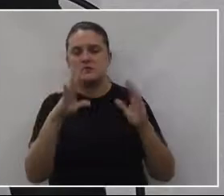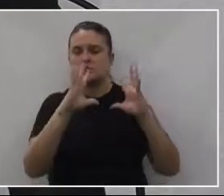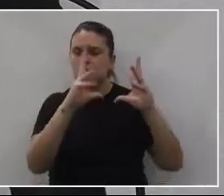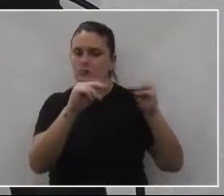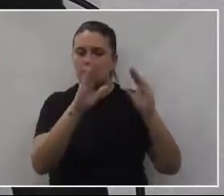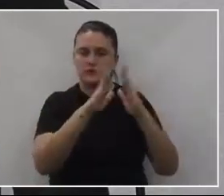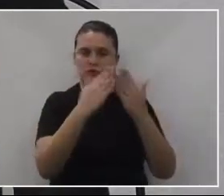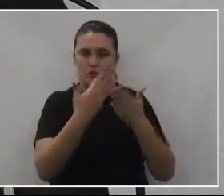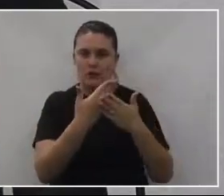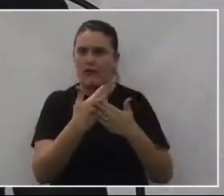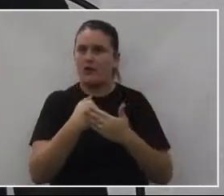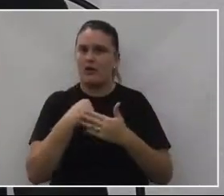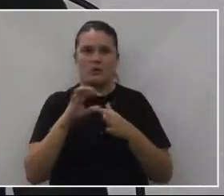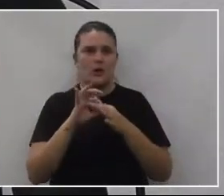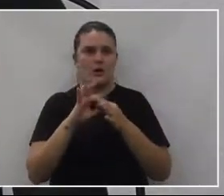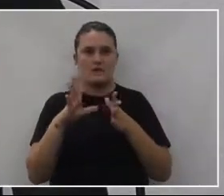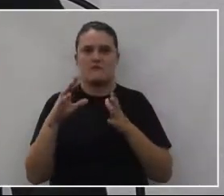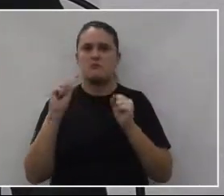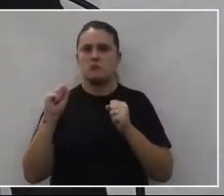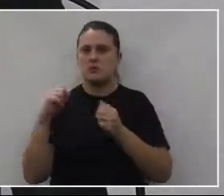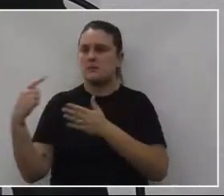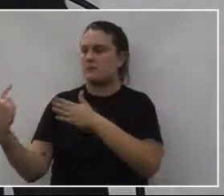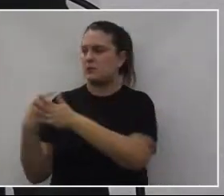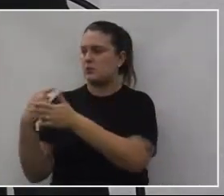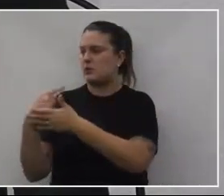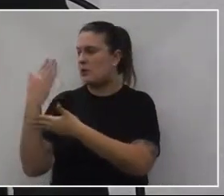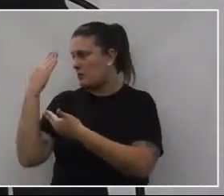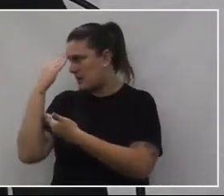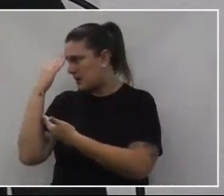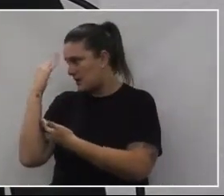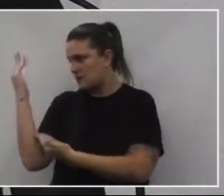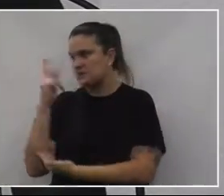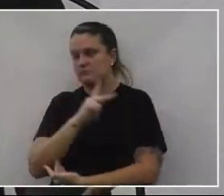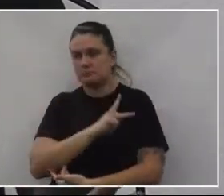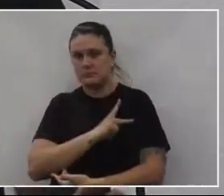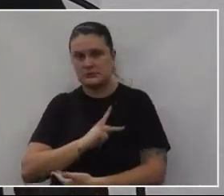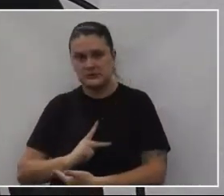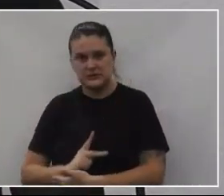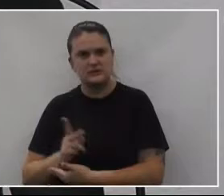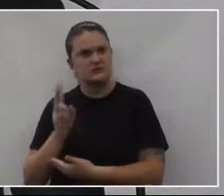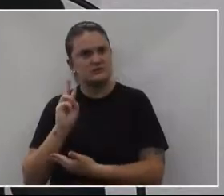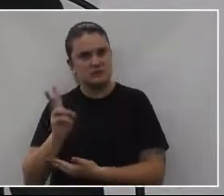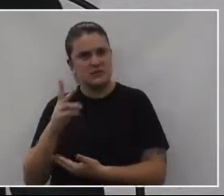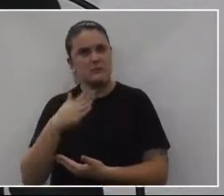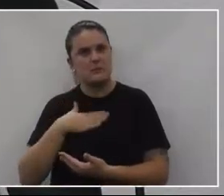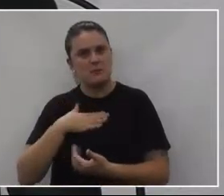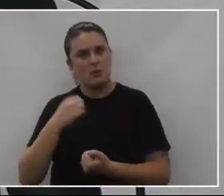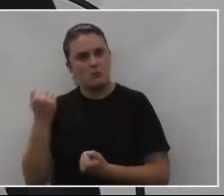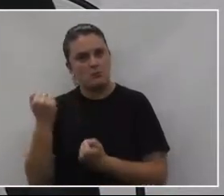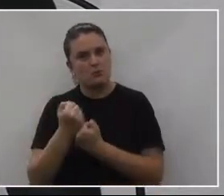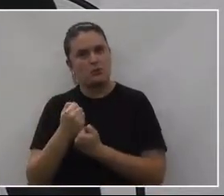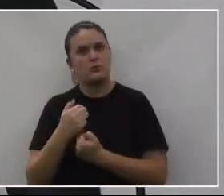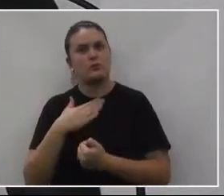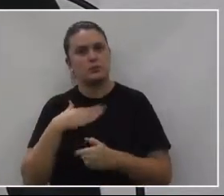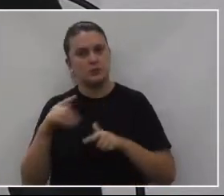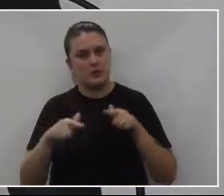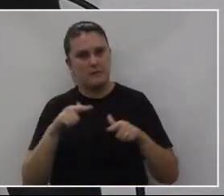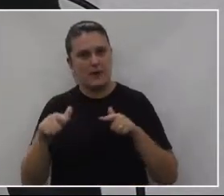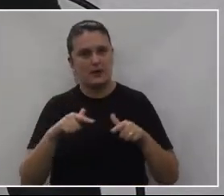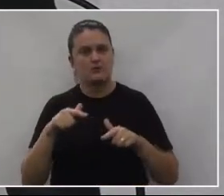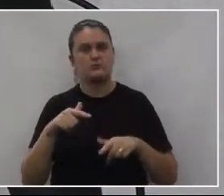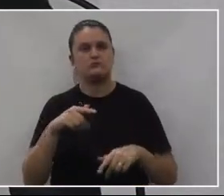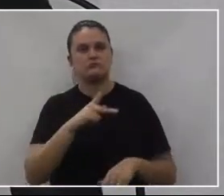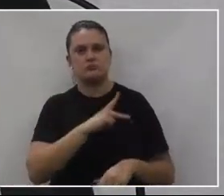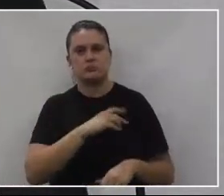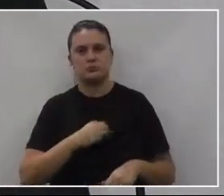região. Fico à disposição para perguntas, agradeço, senhor presidente, mais uma vez. Contem sempre conosco, né, o nosso trabalho como servidores públicos,